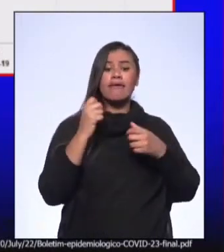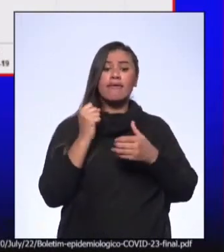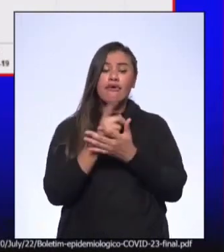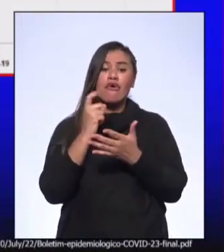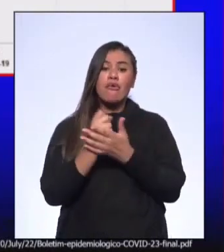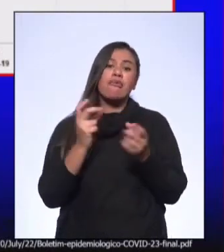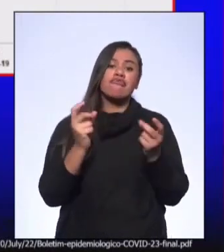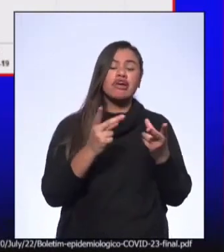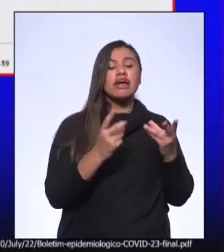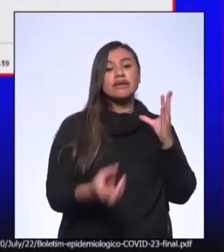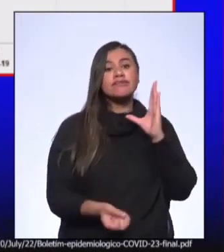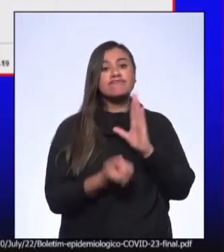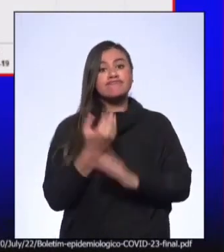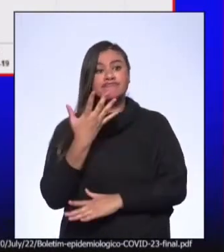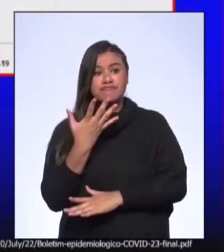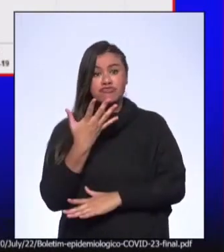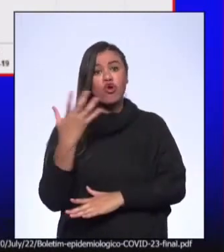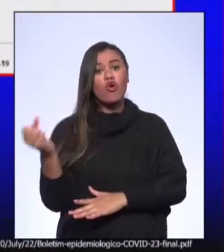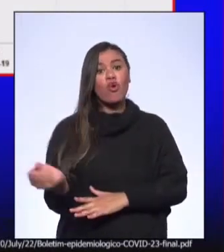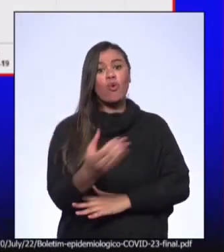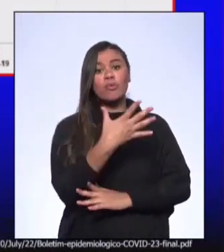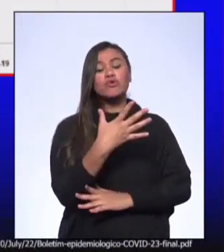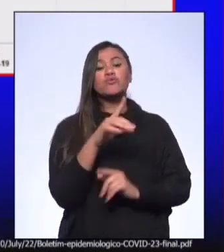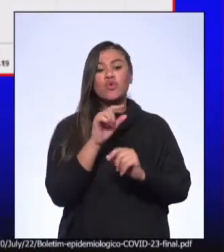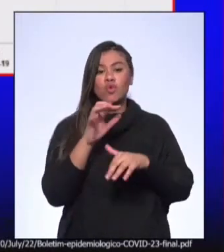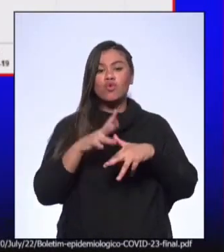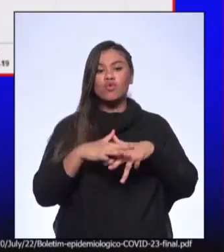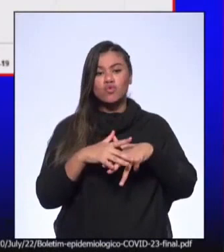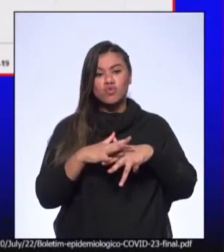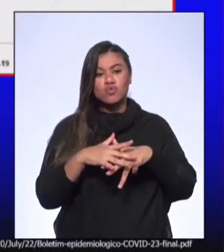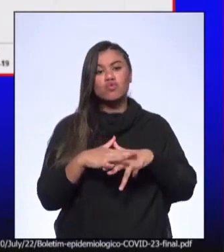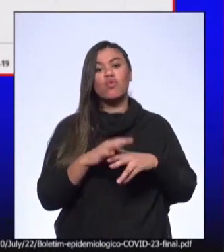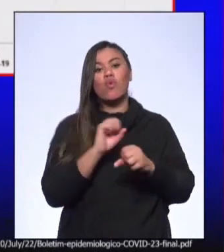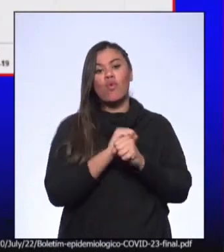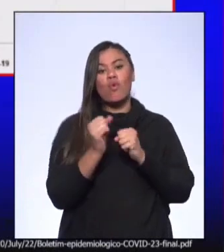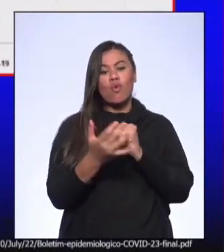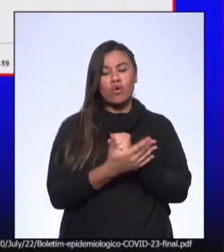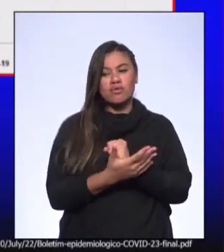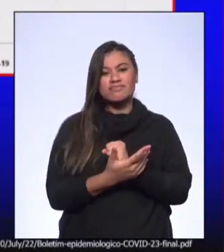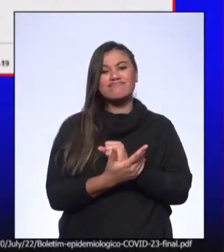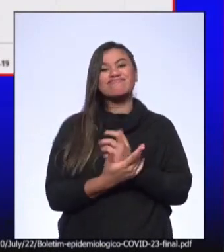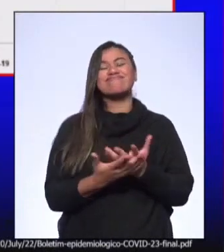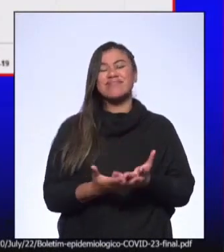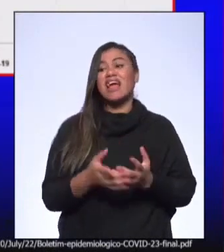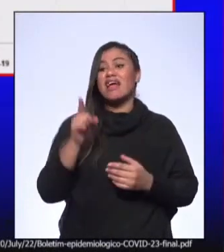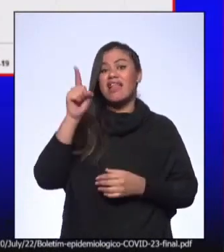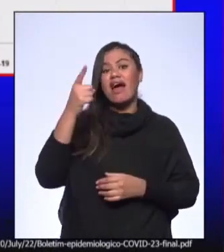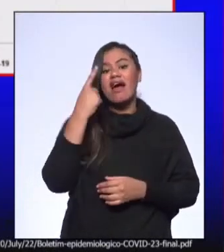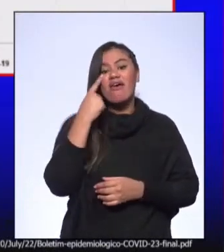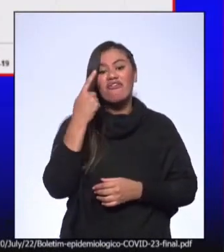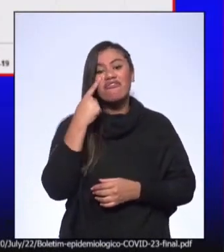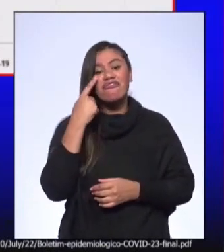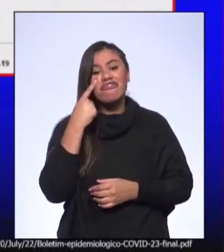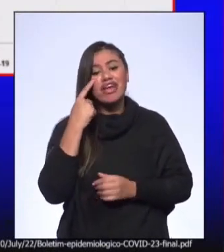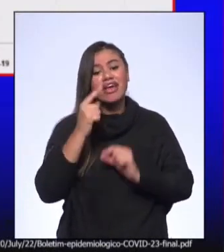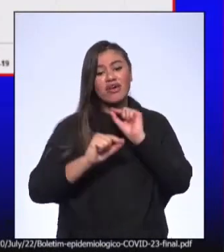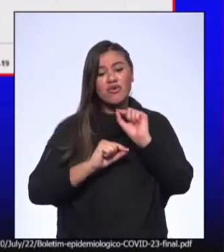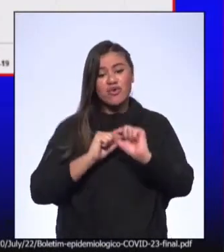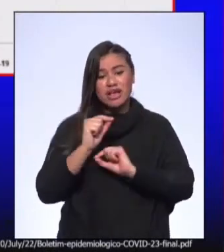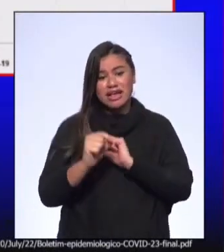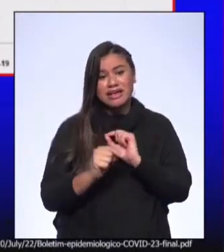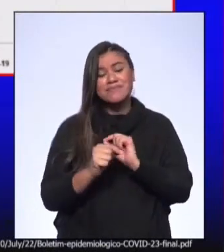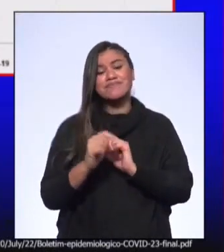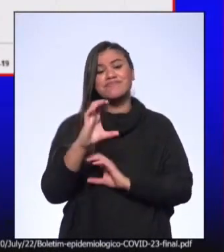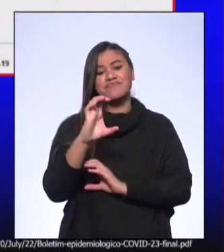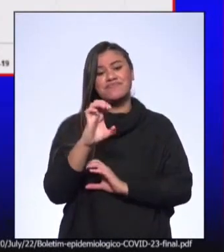novo coronavírus. Importante dizer a vocês que esse é um cenário, vamos dizer, propício ao surgimento de